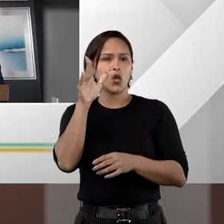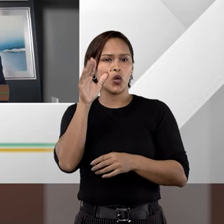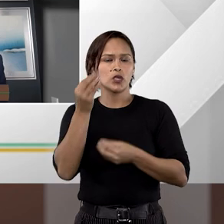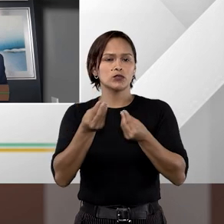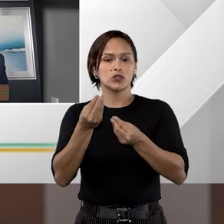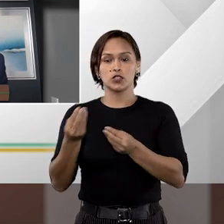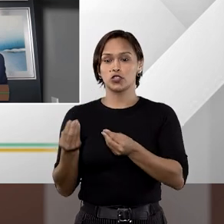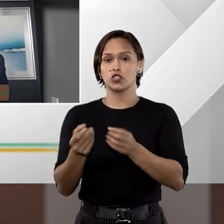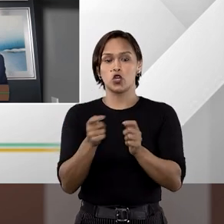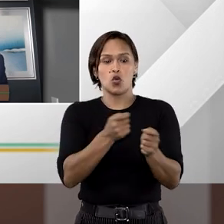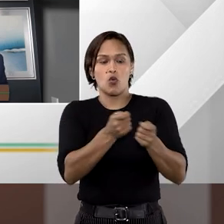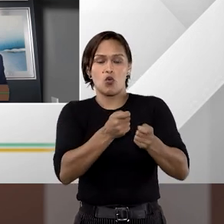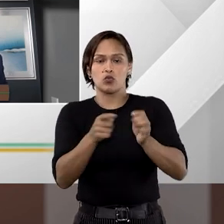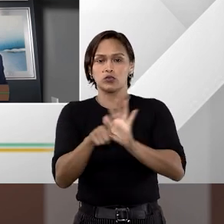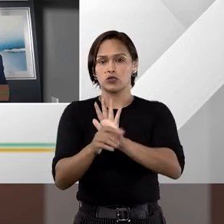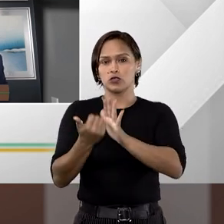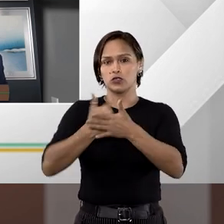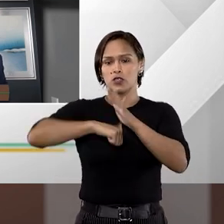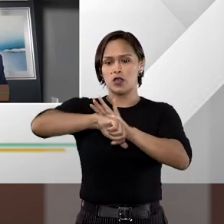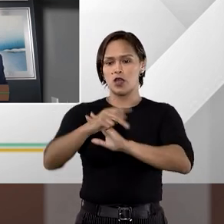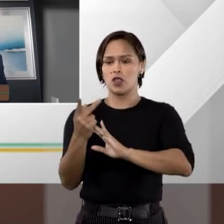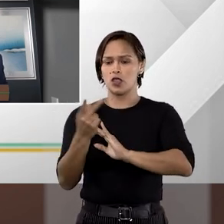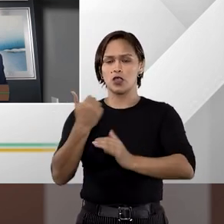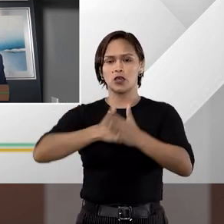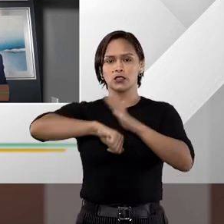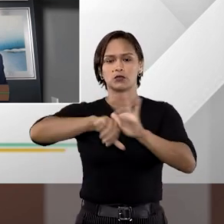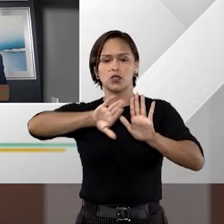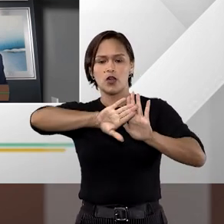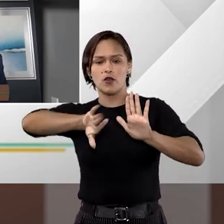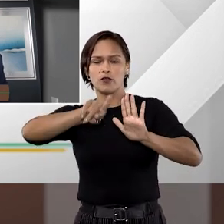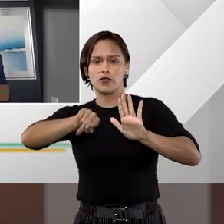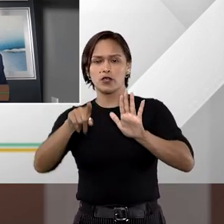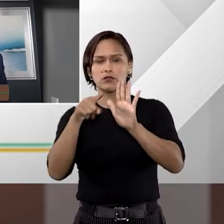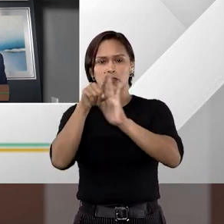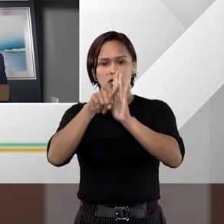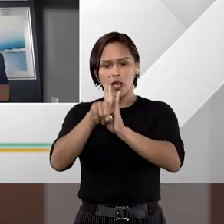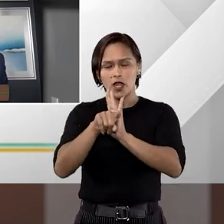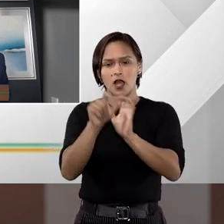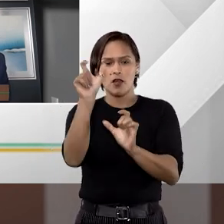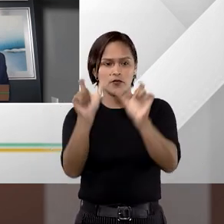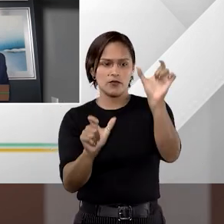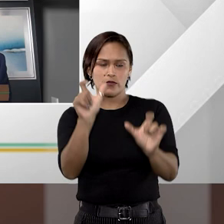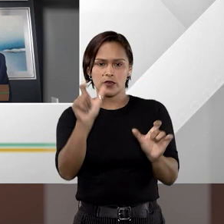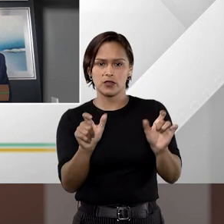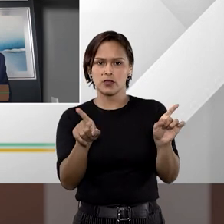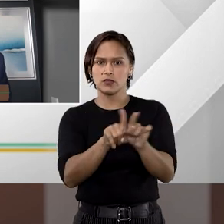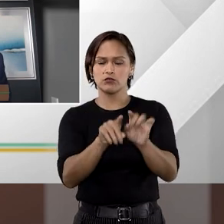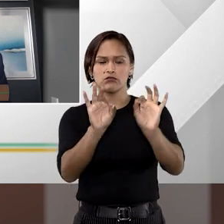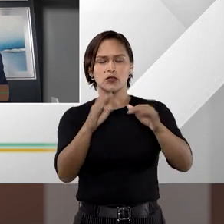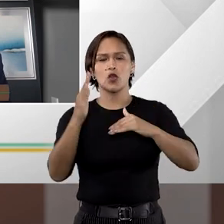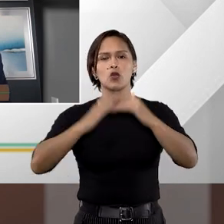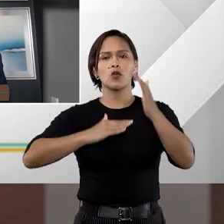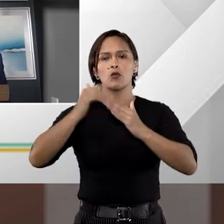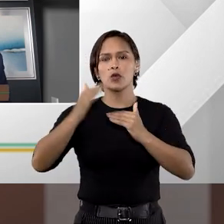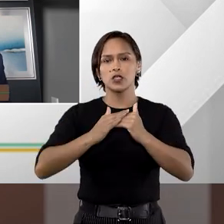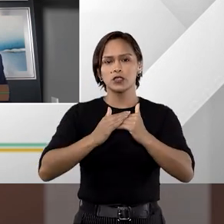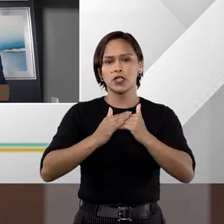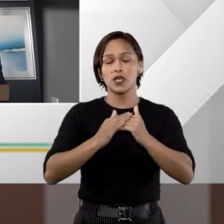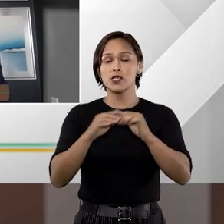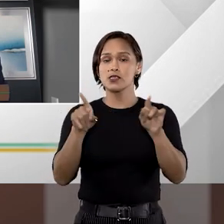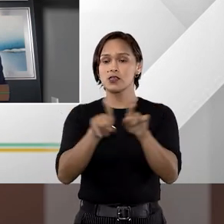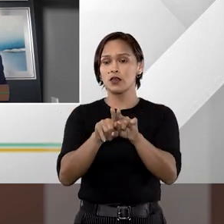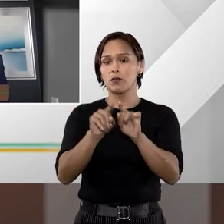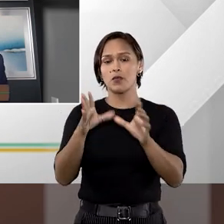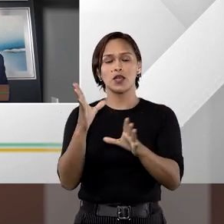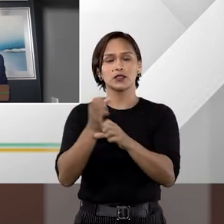curiosidade no caso de concurso de crimes se há Dois crimes separados que analisados individualmente seriam de competência do